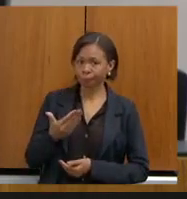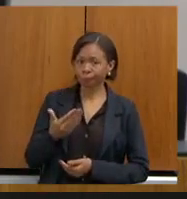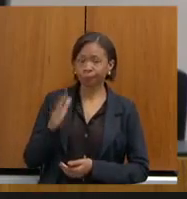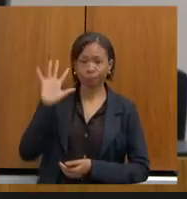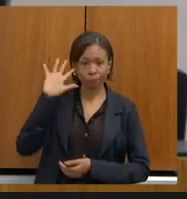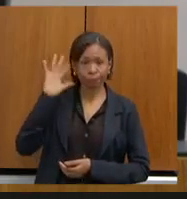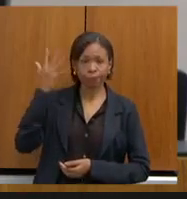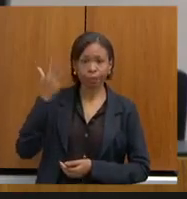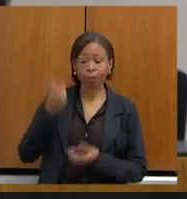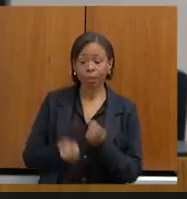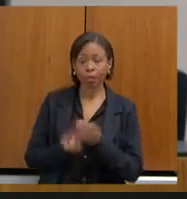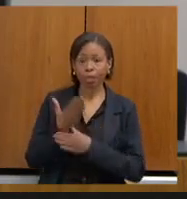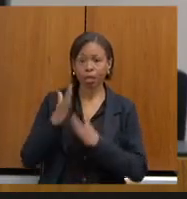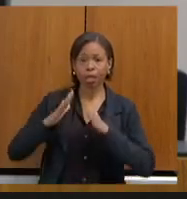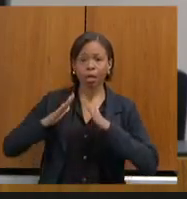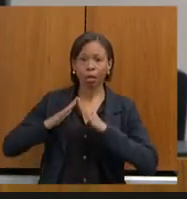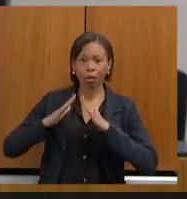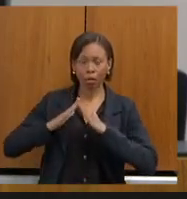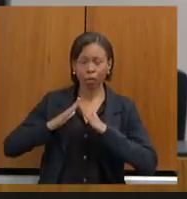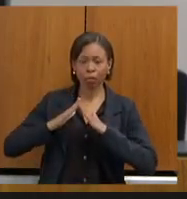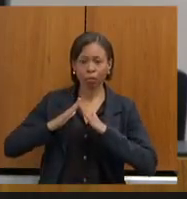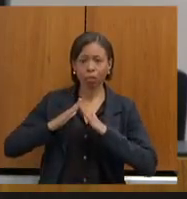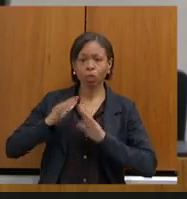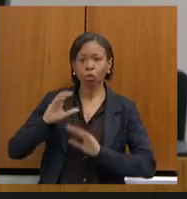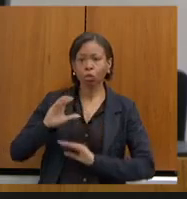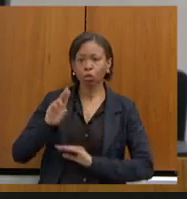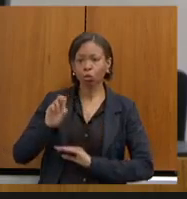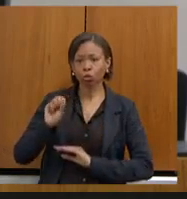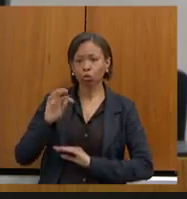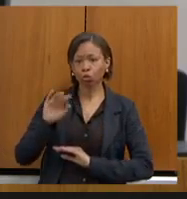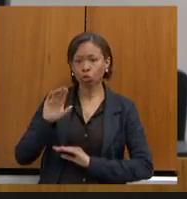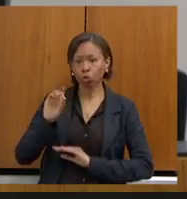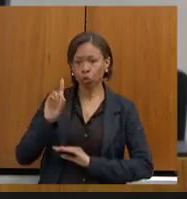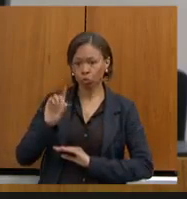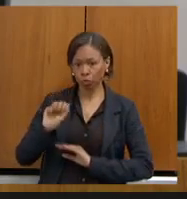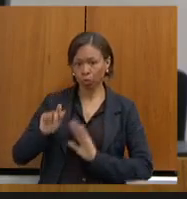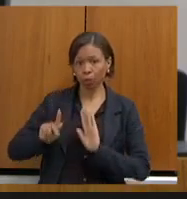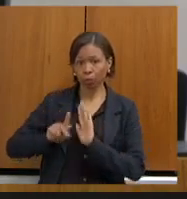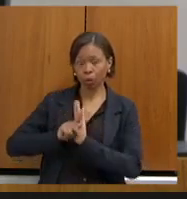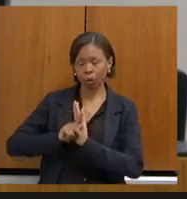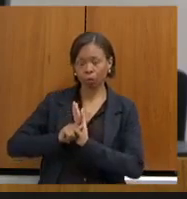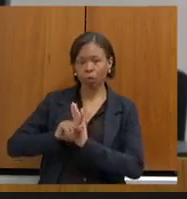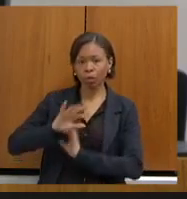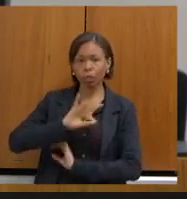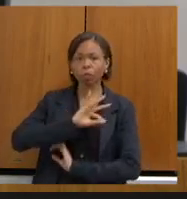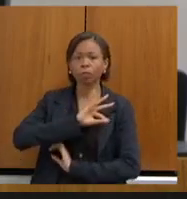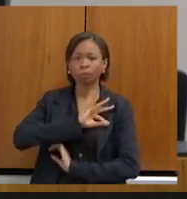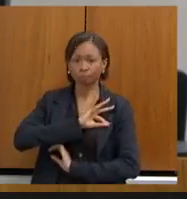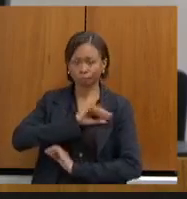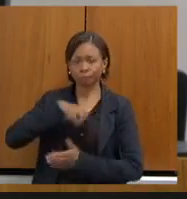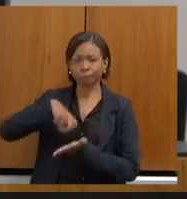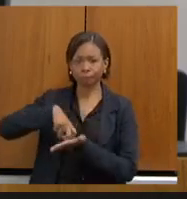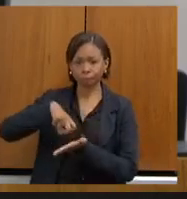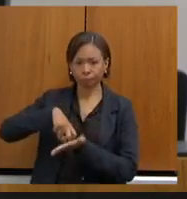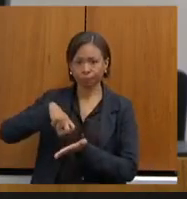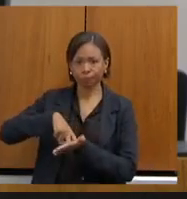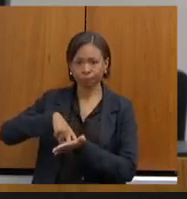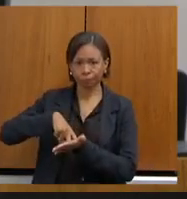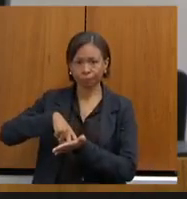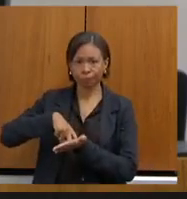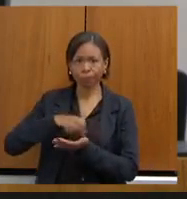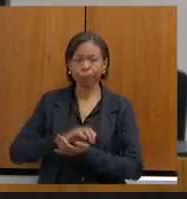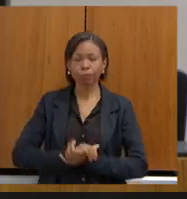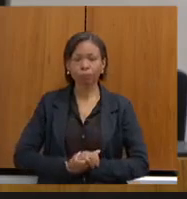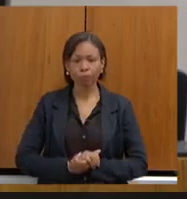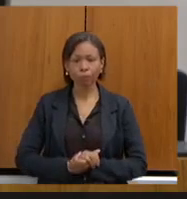criada a casa de custódia para receber recolher e custodiar policial penal e a gente da ativa ou aposentados submetida a procedimento de